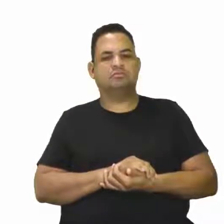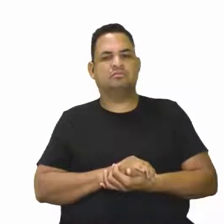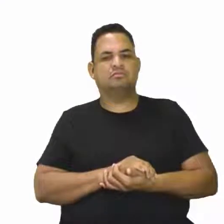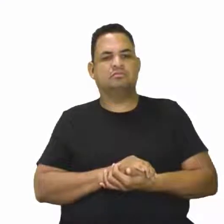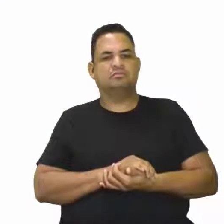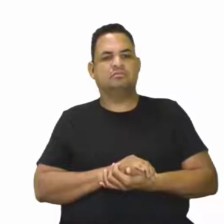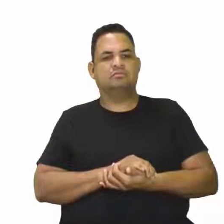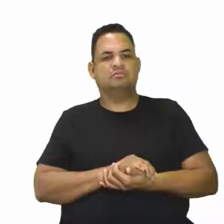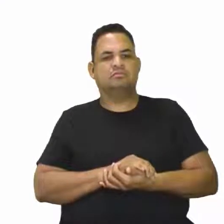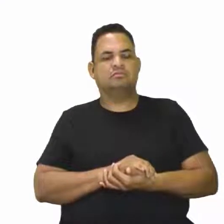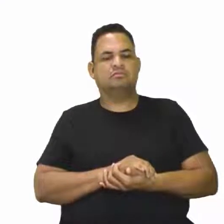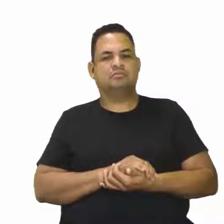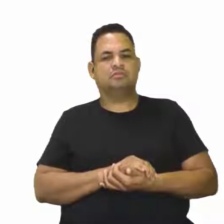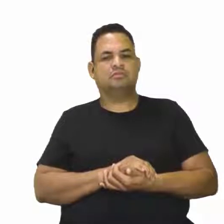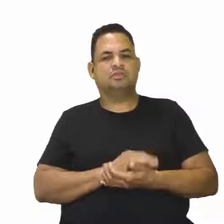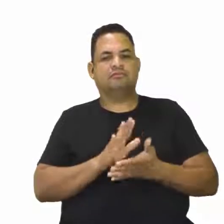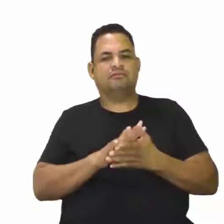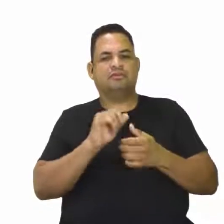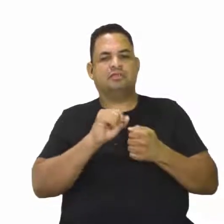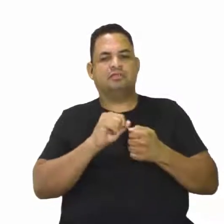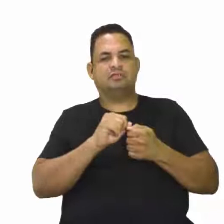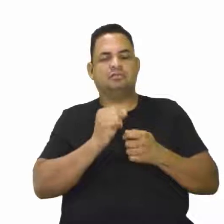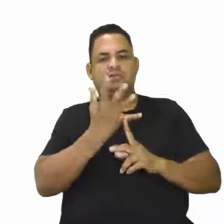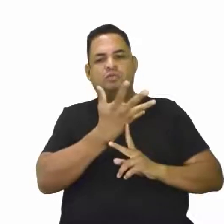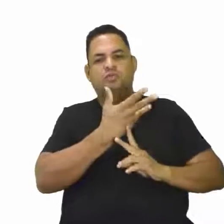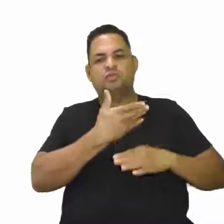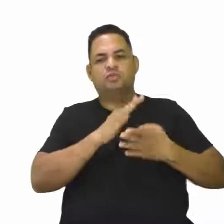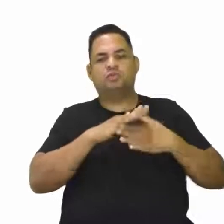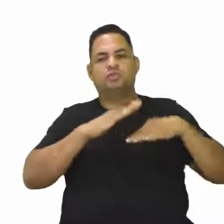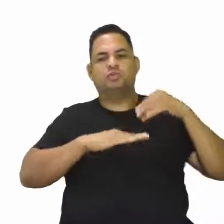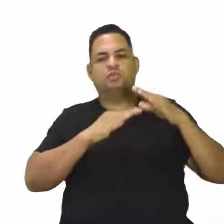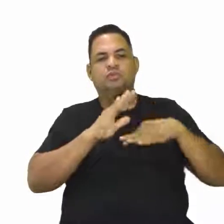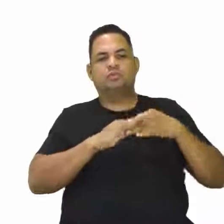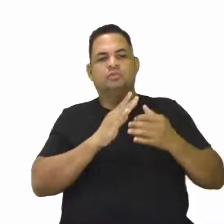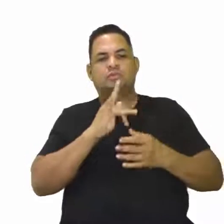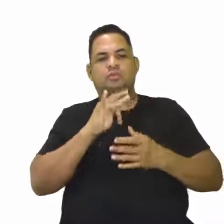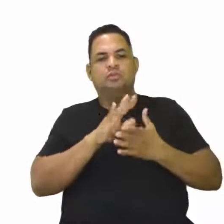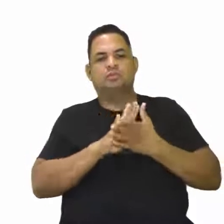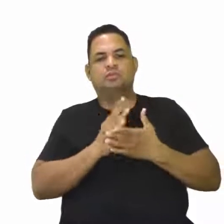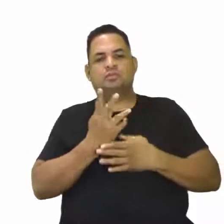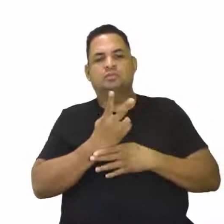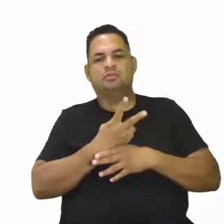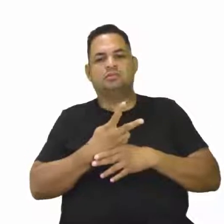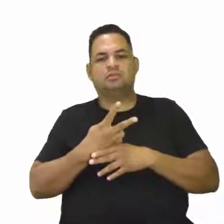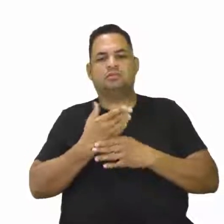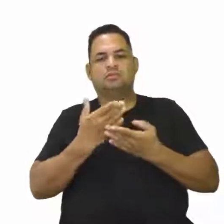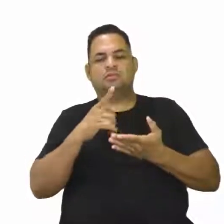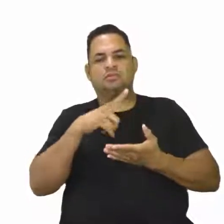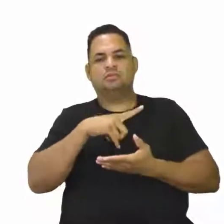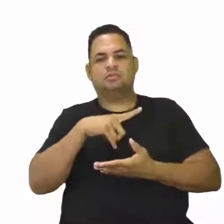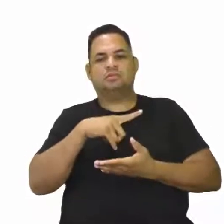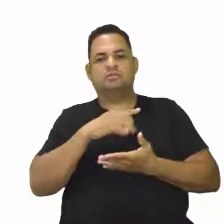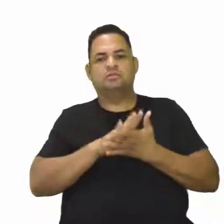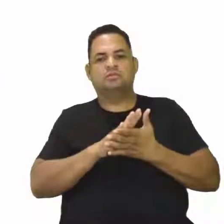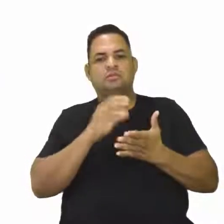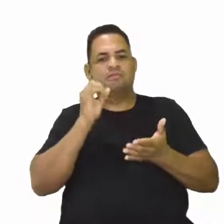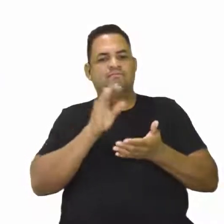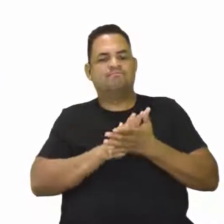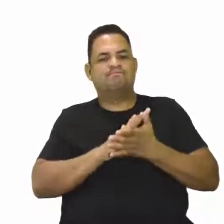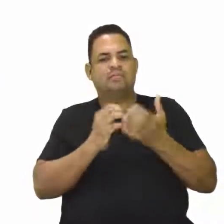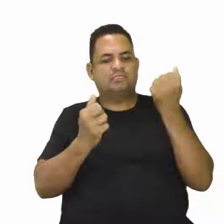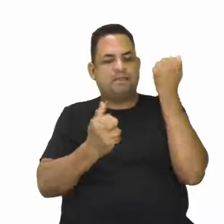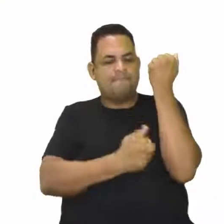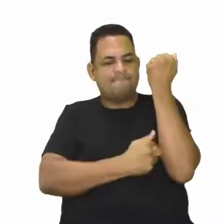artesãos, construídas de madeira de pinho, e eles procuravam a madeira mais